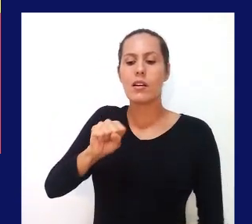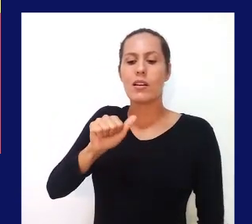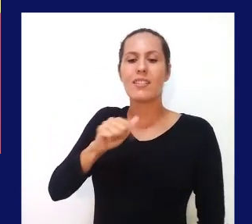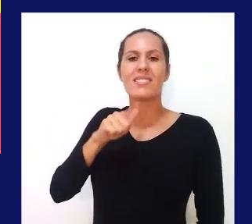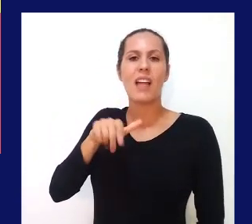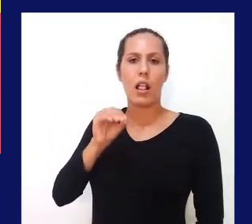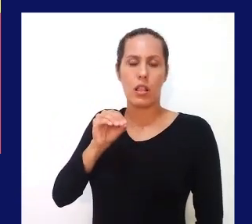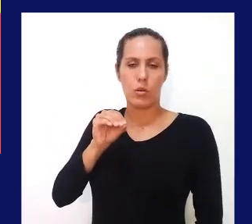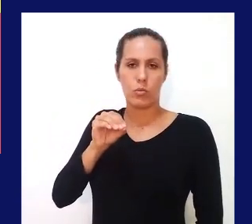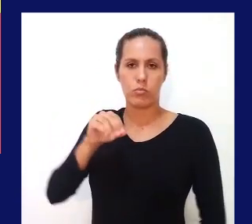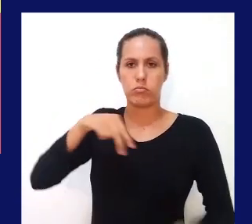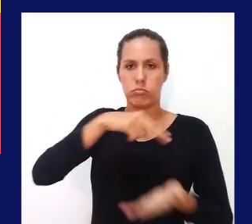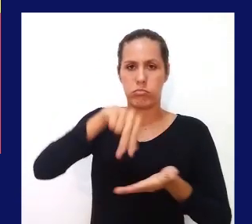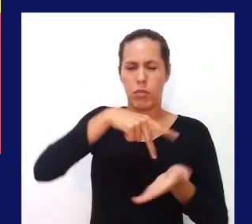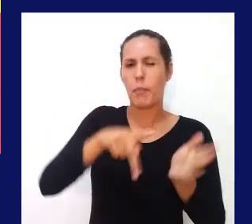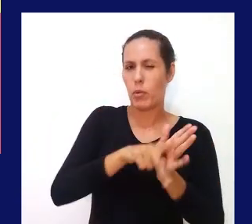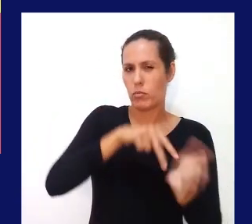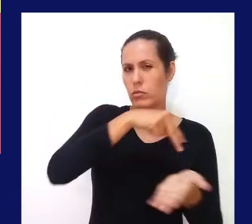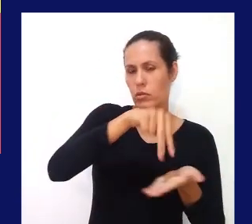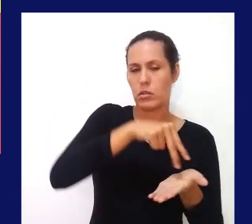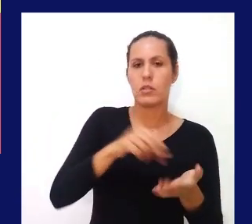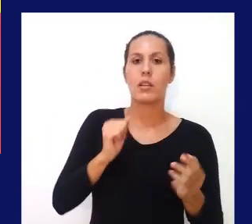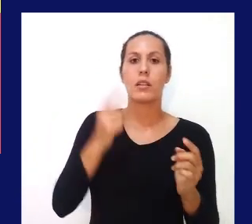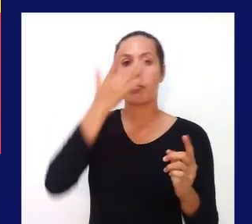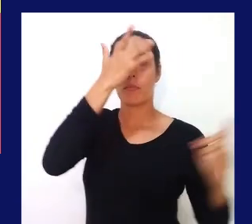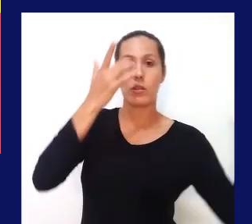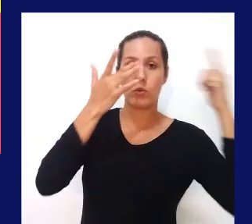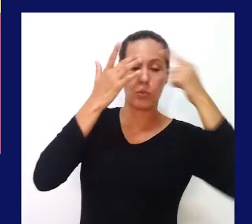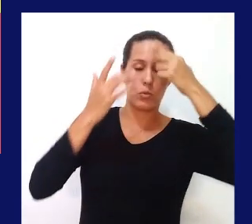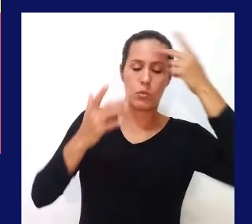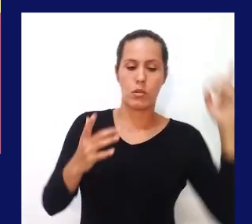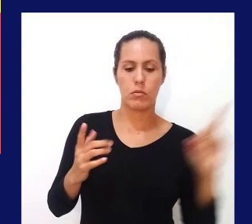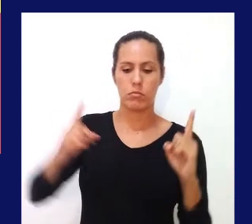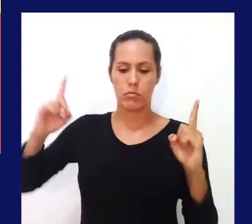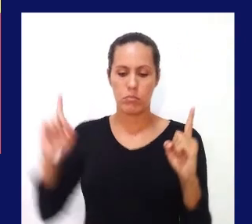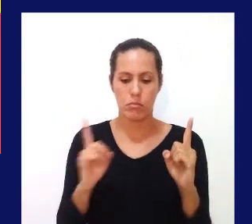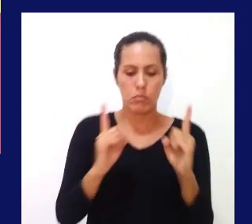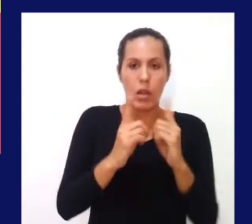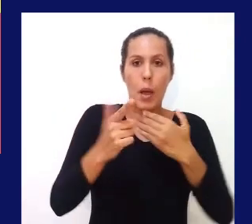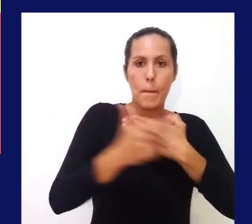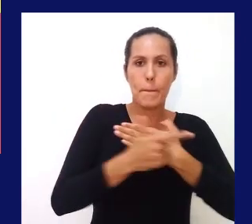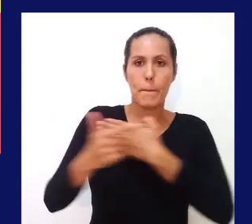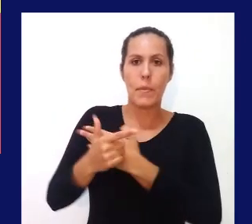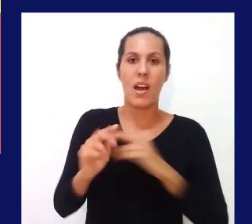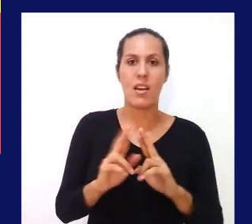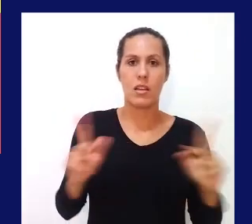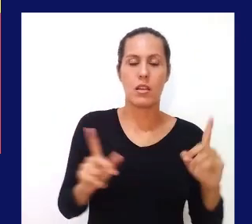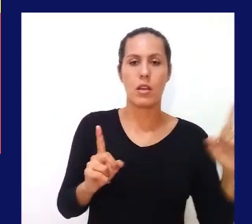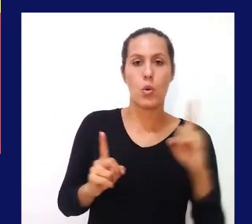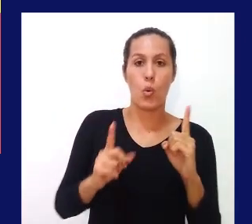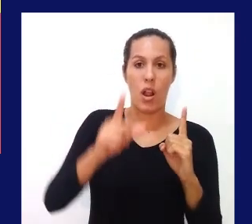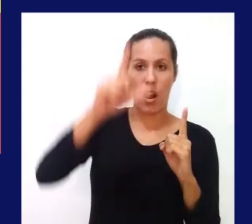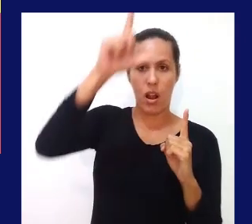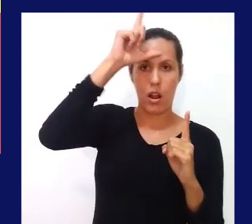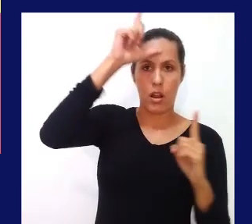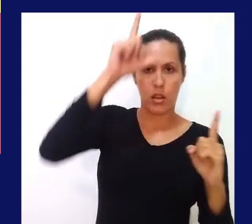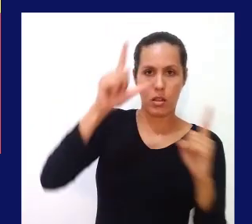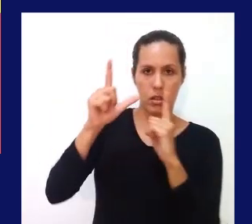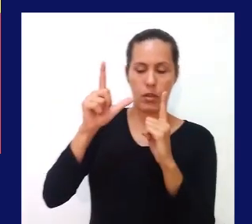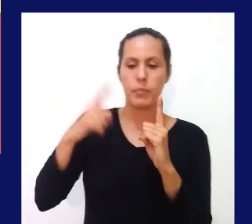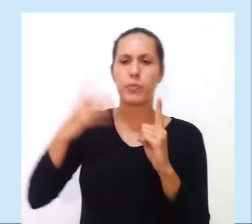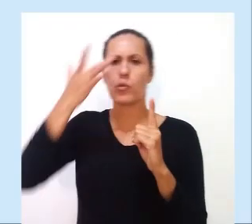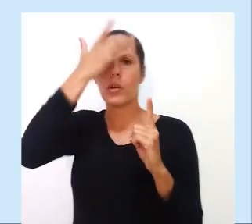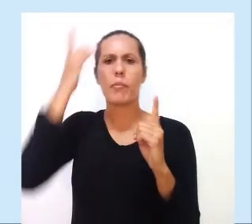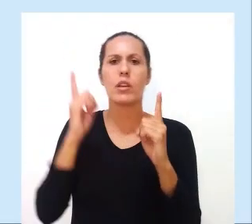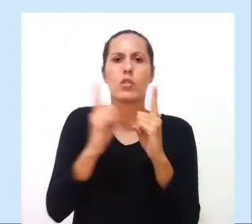de dança. Tradicionalmente, existem no casal de dançarinos dois papéis distintos, o líder e o seguidor,